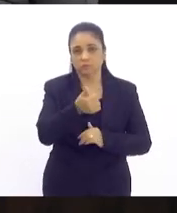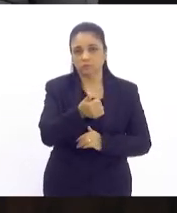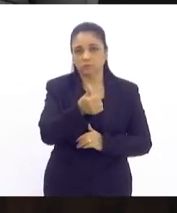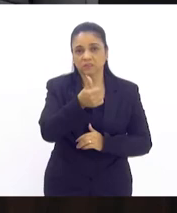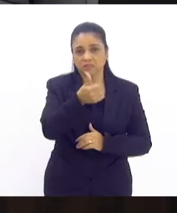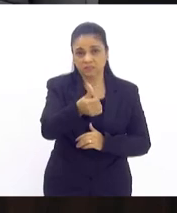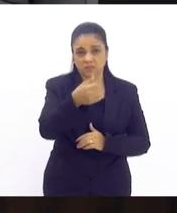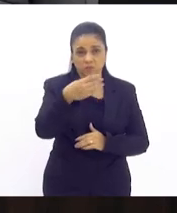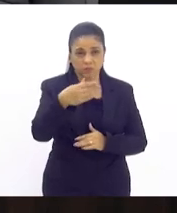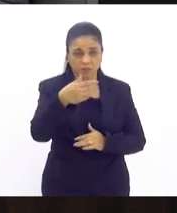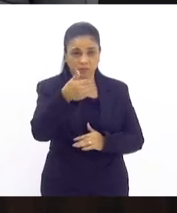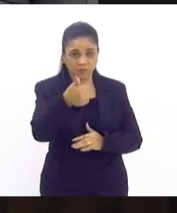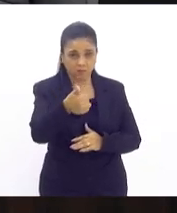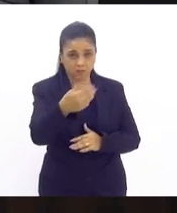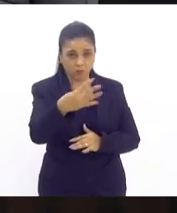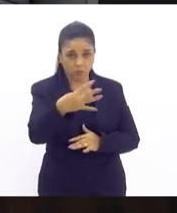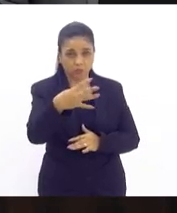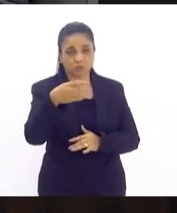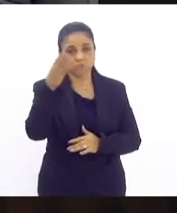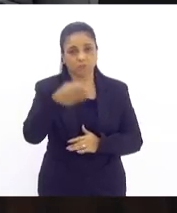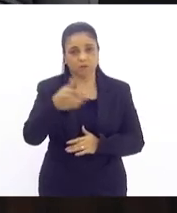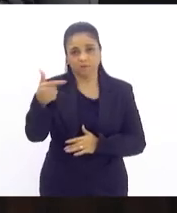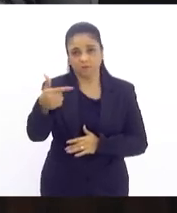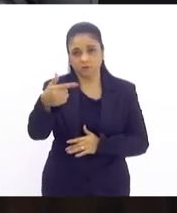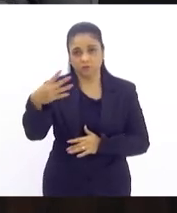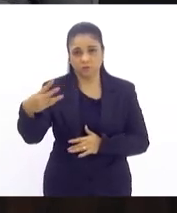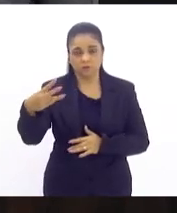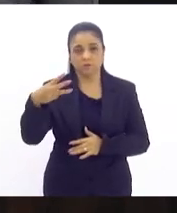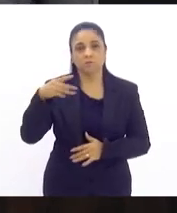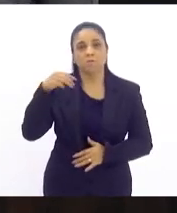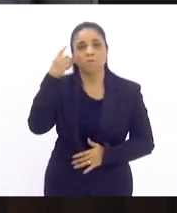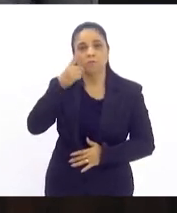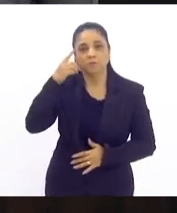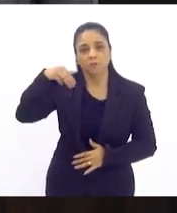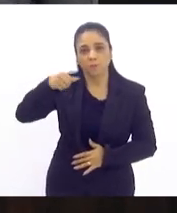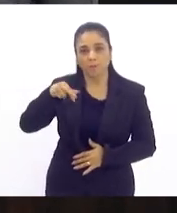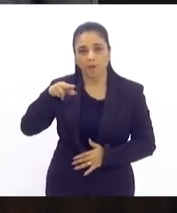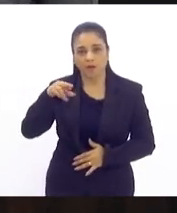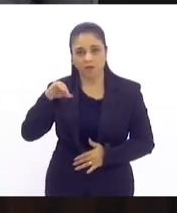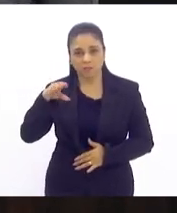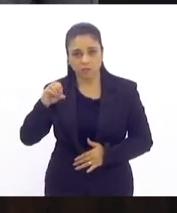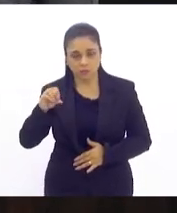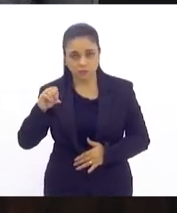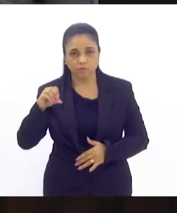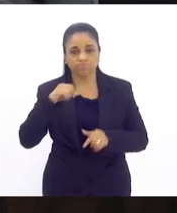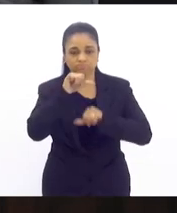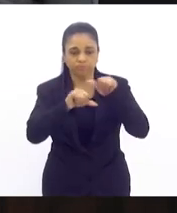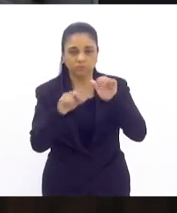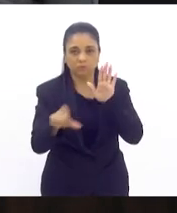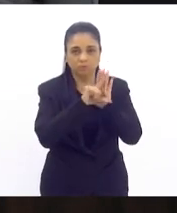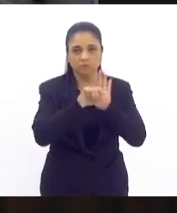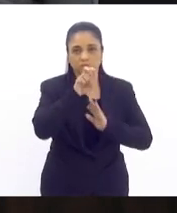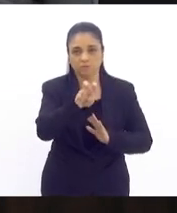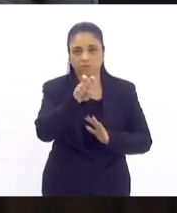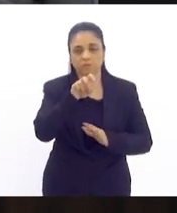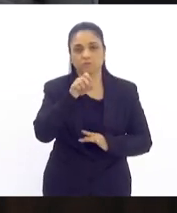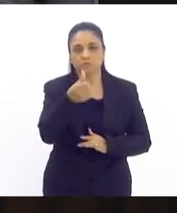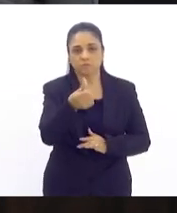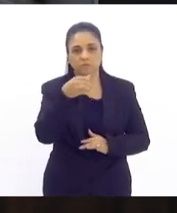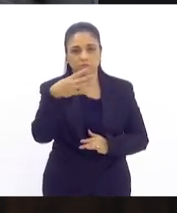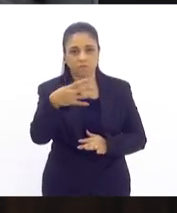114 2023 de autoria Deputado Márcio canela que altera a lei número